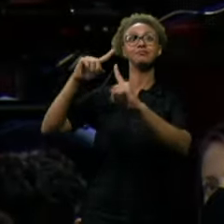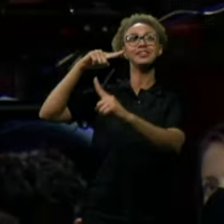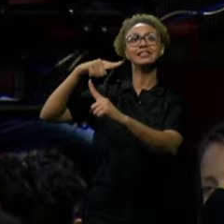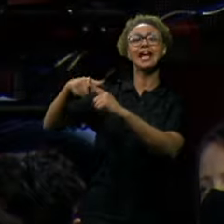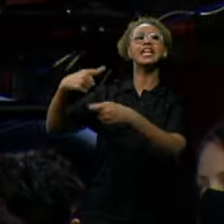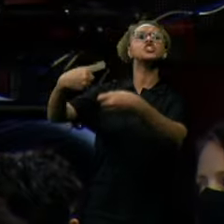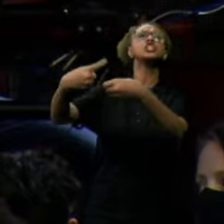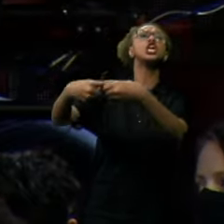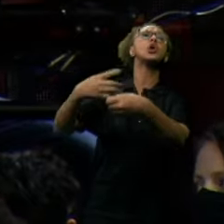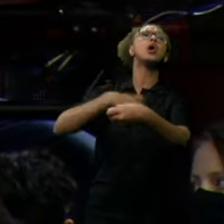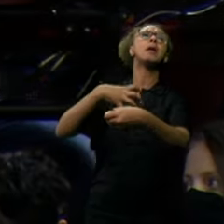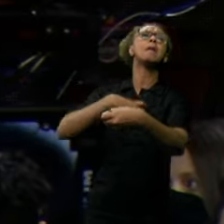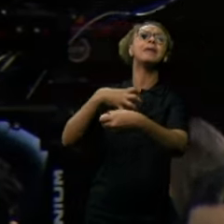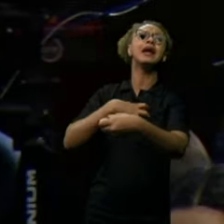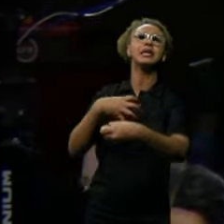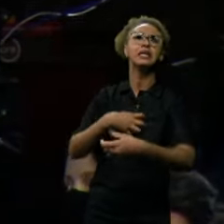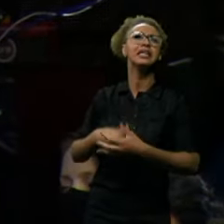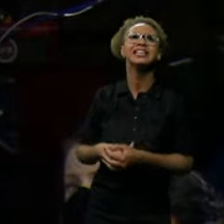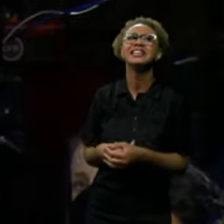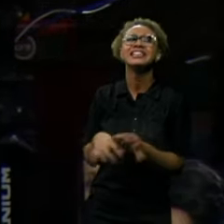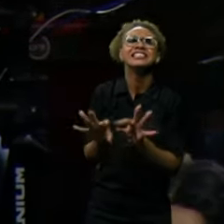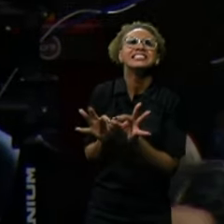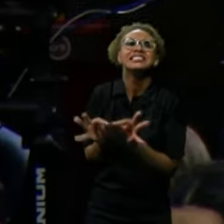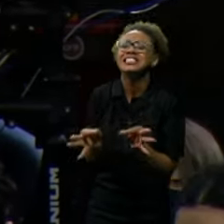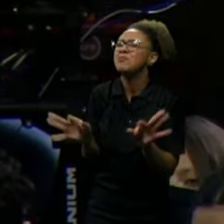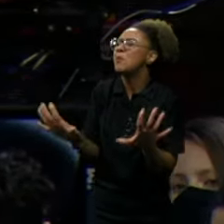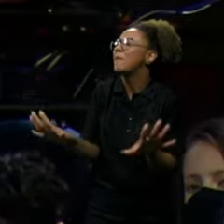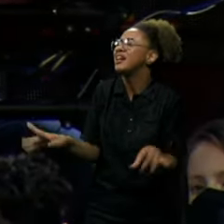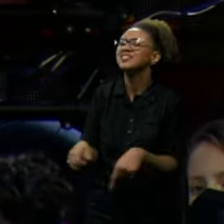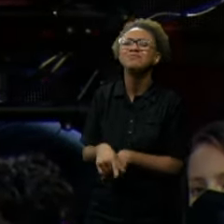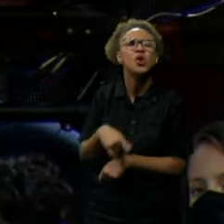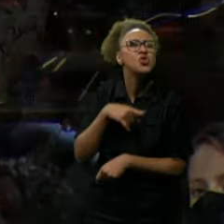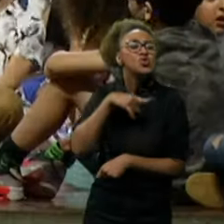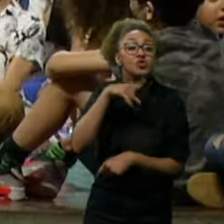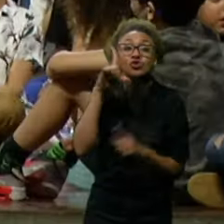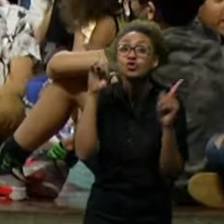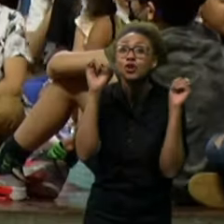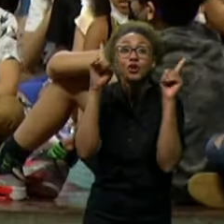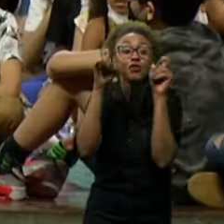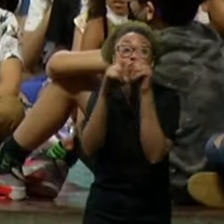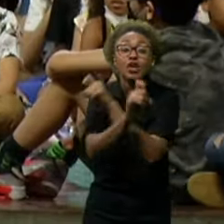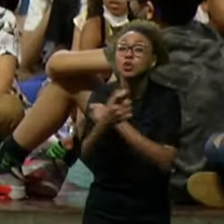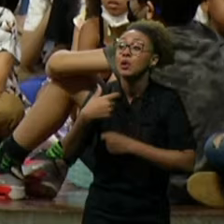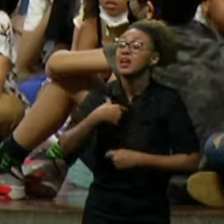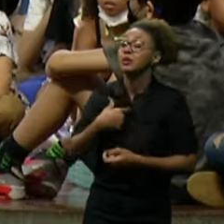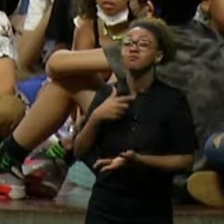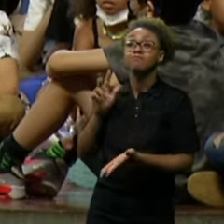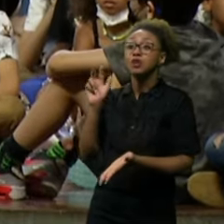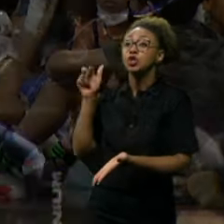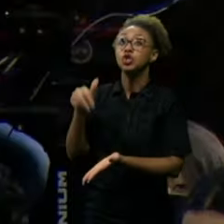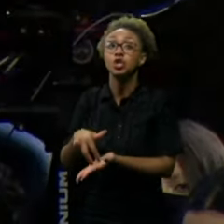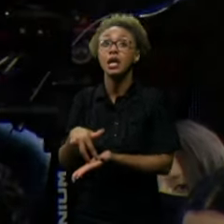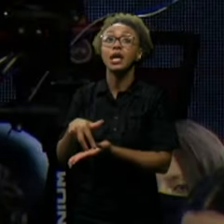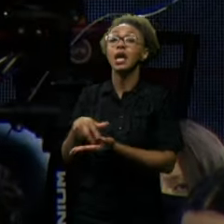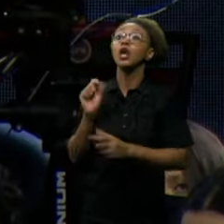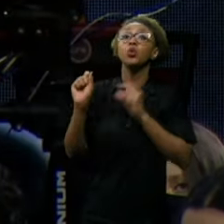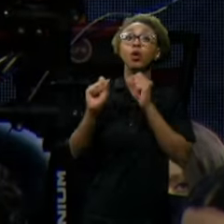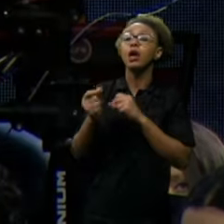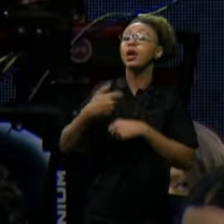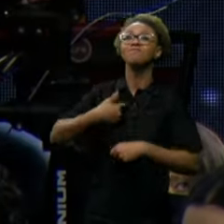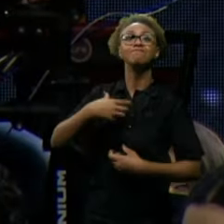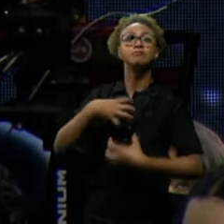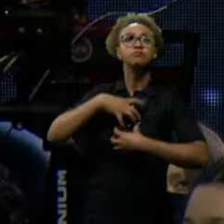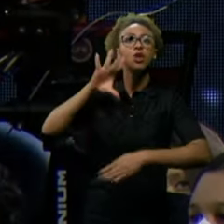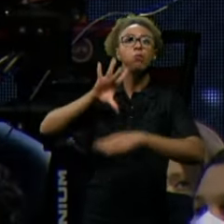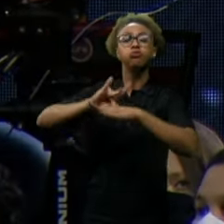igreja para pegar no interior da Bahia muito mal muito mal muito em verba uma febre que dava aquela frio fica com medo de te dar uma convulsão nunca